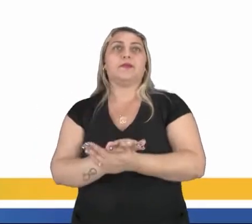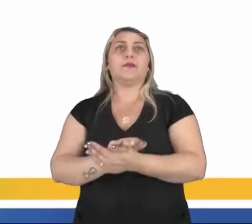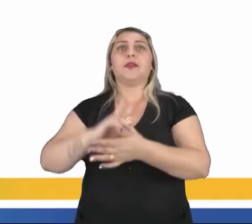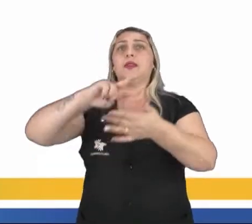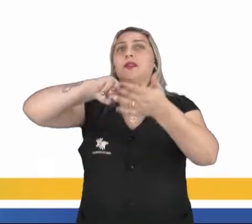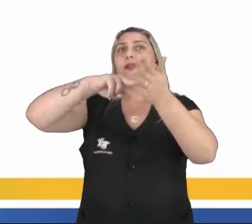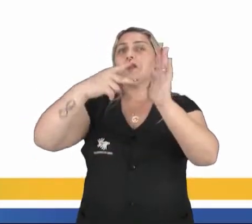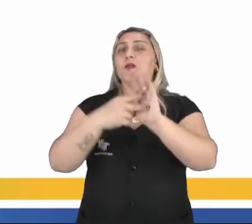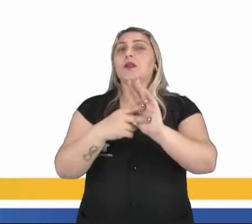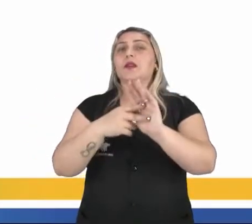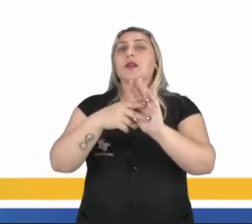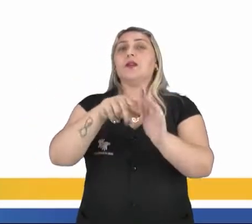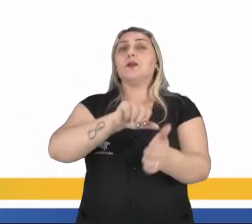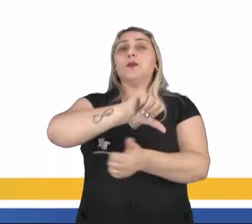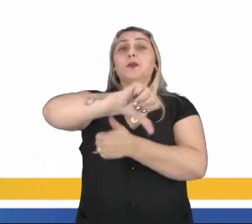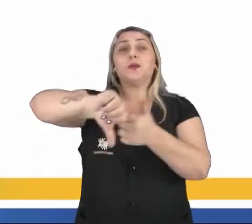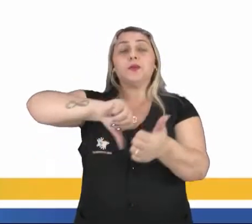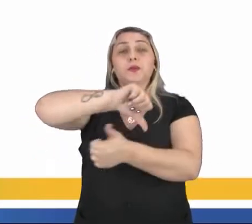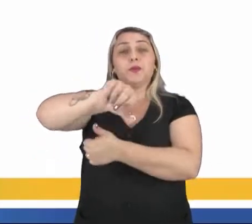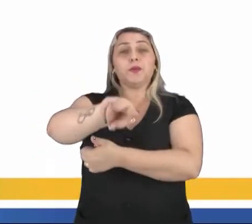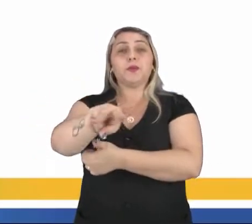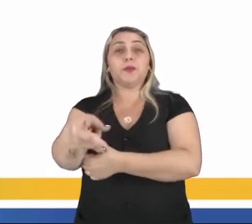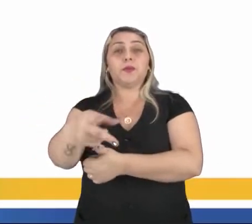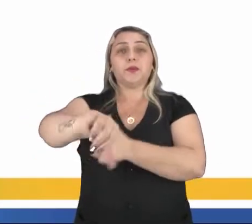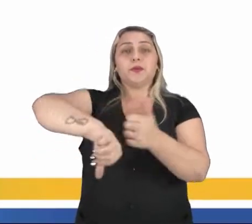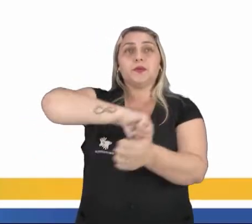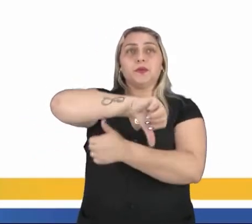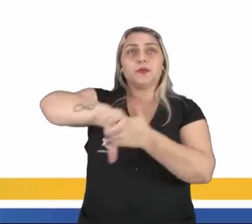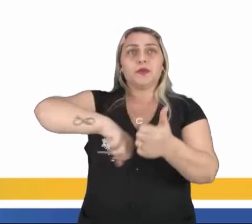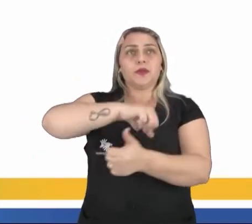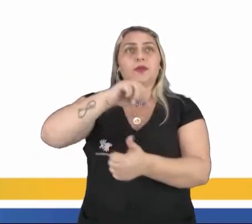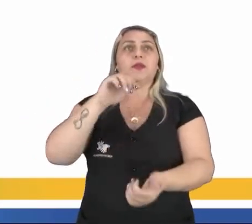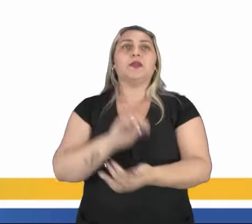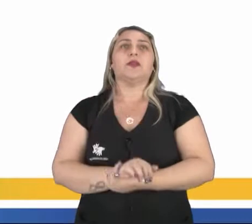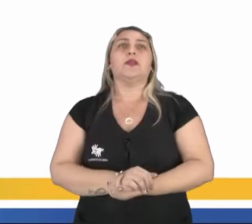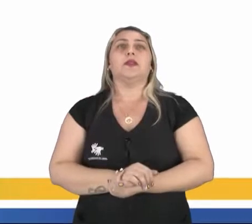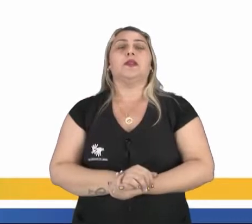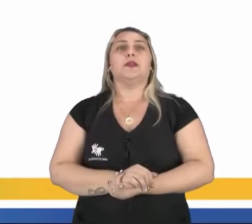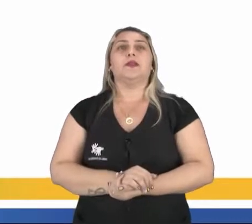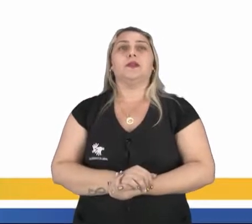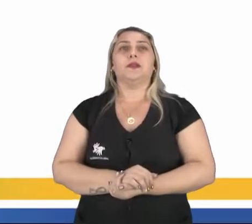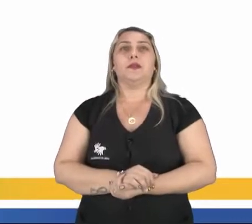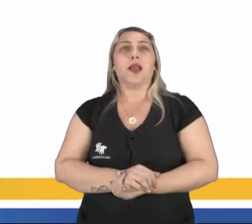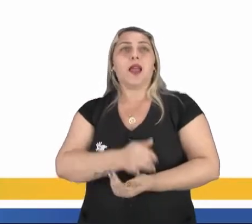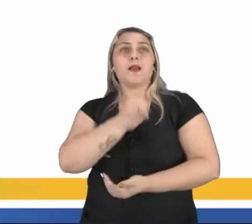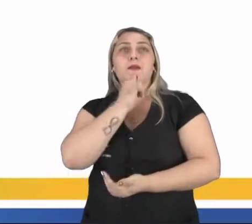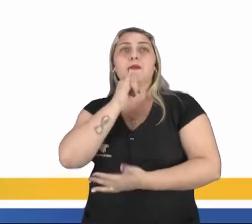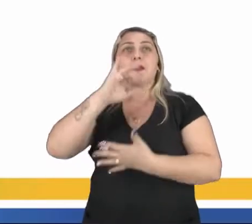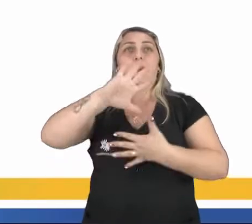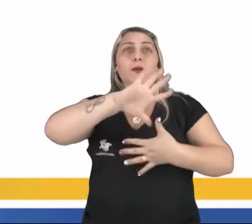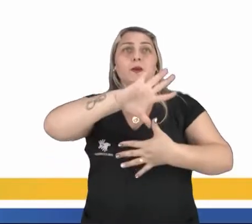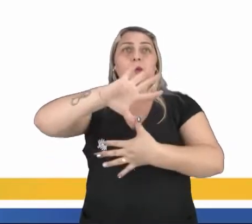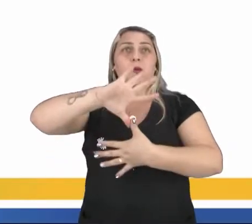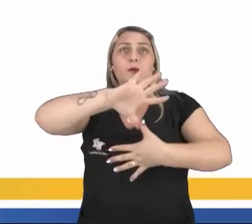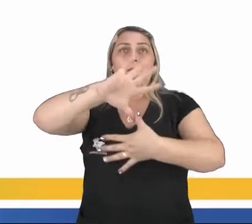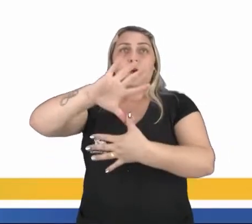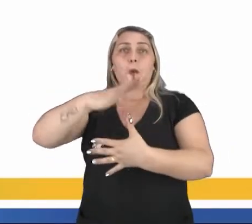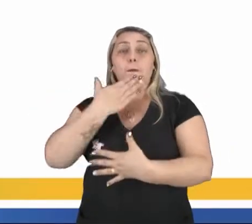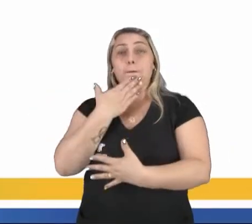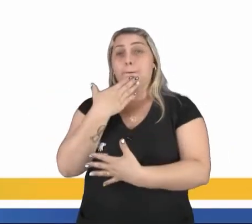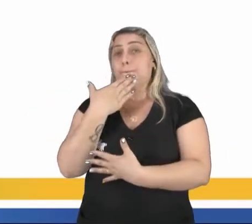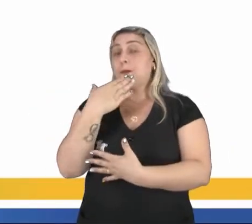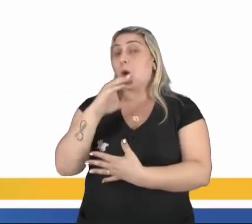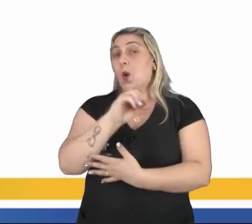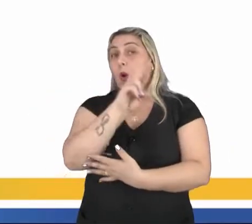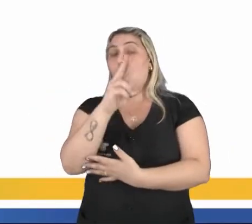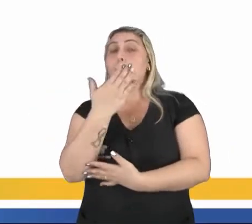alternativas, que estabelecem o que? Uma alternância, né? Uma alternância. Exemplo, ó, siga o mapa